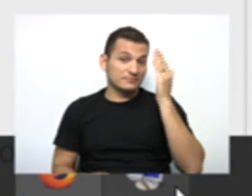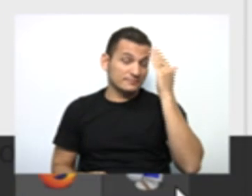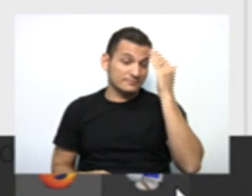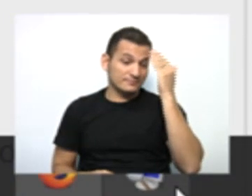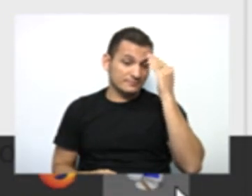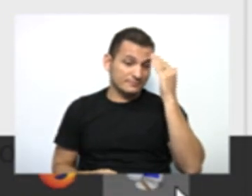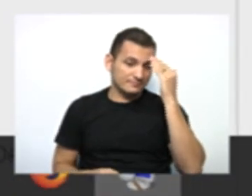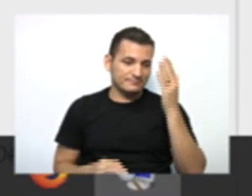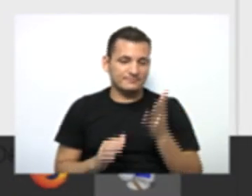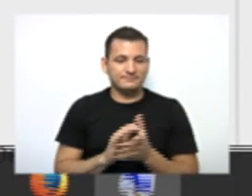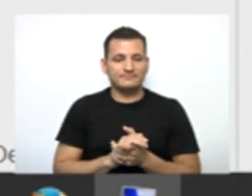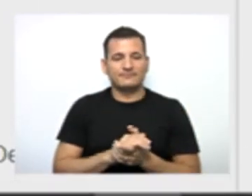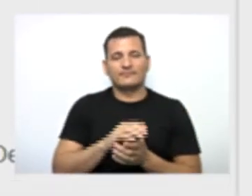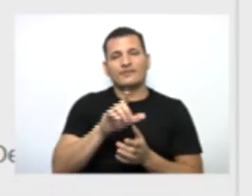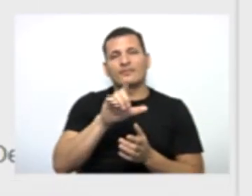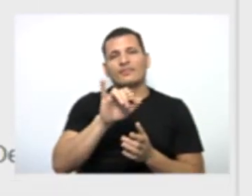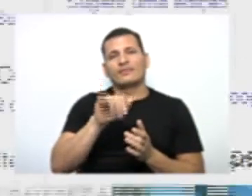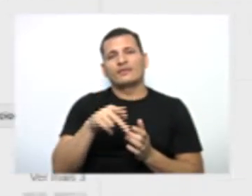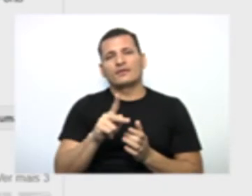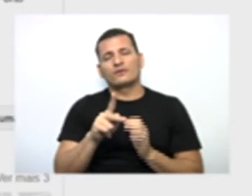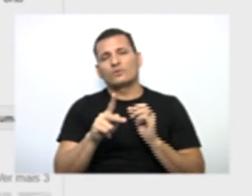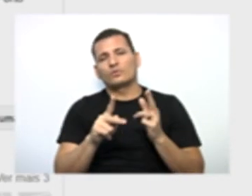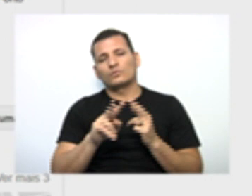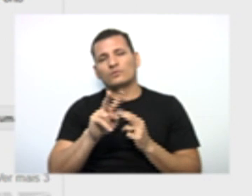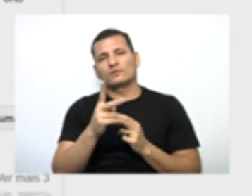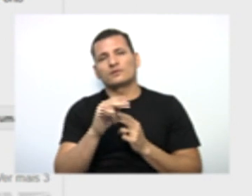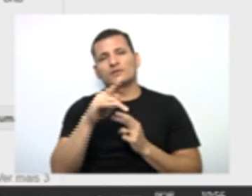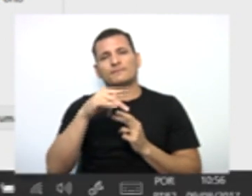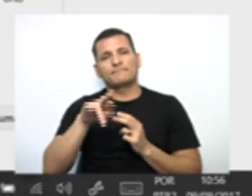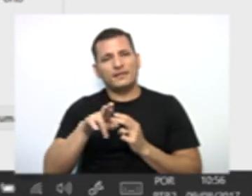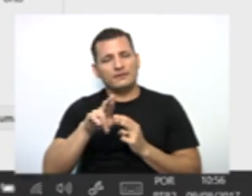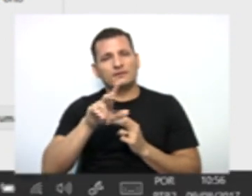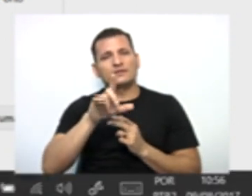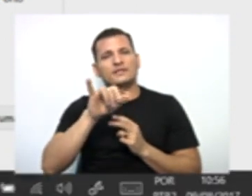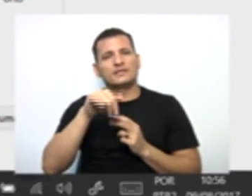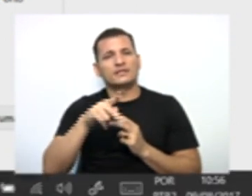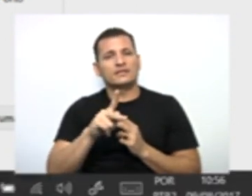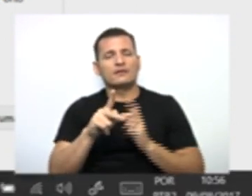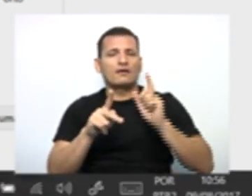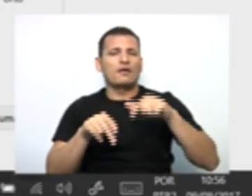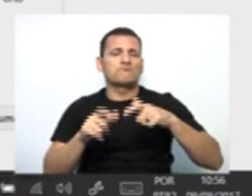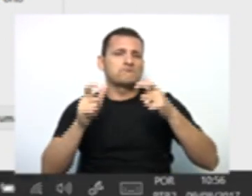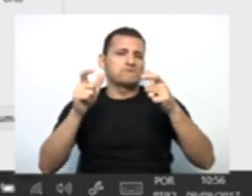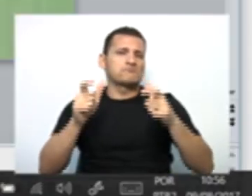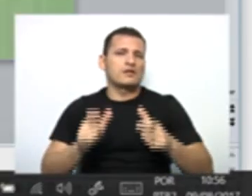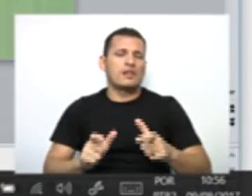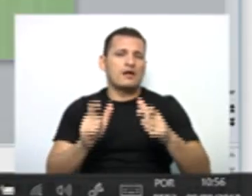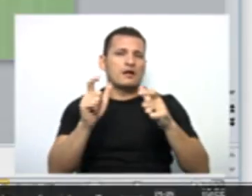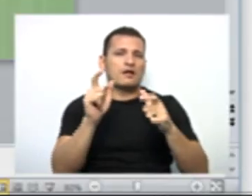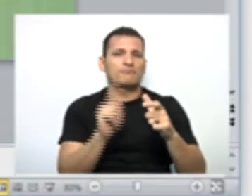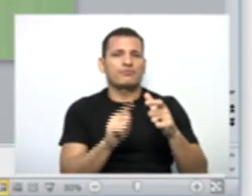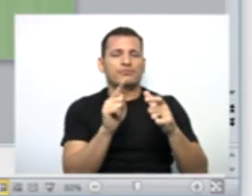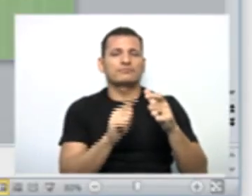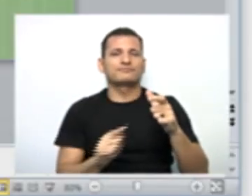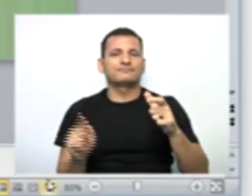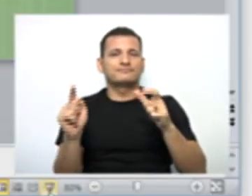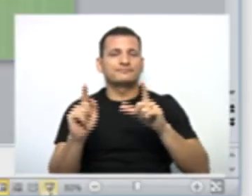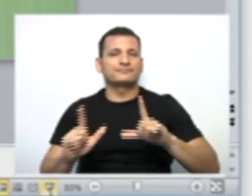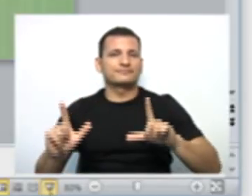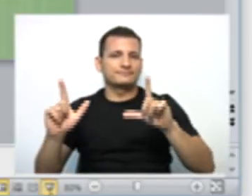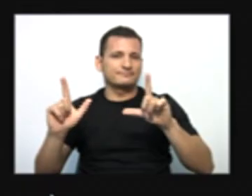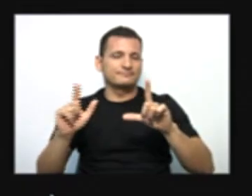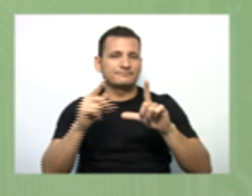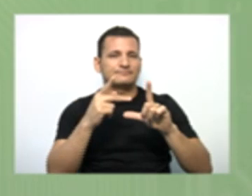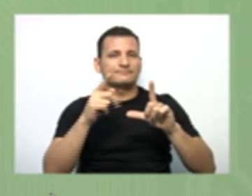o link, hiperlink, é um endereço que vai te levar a